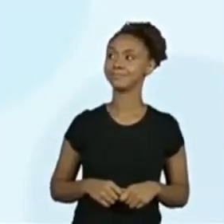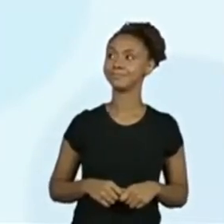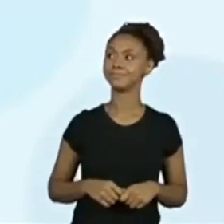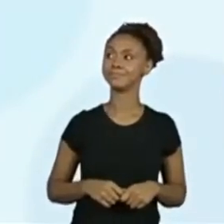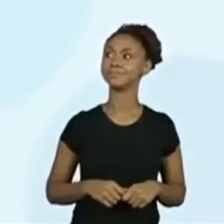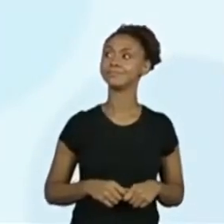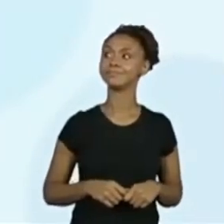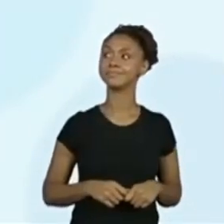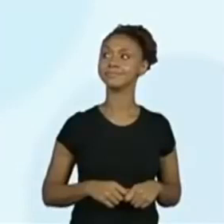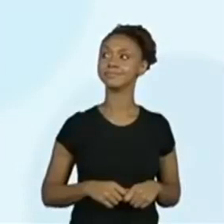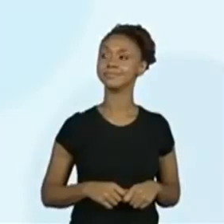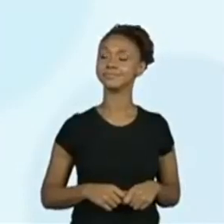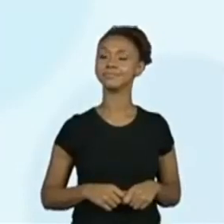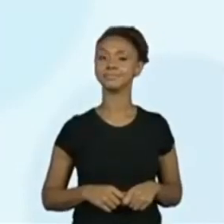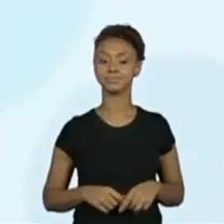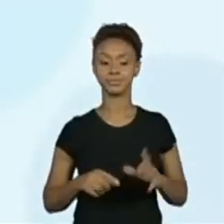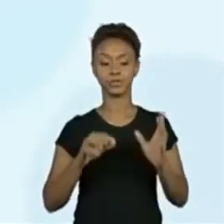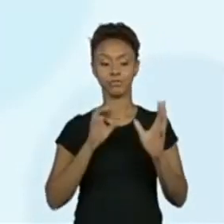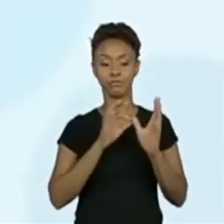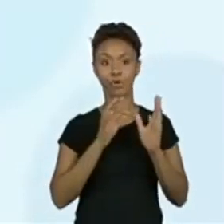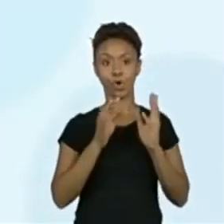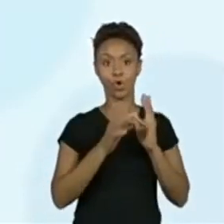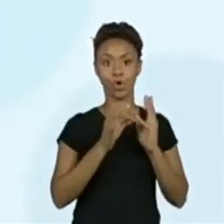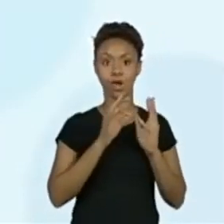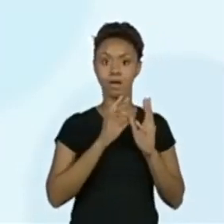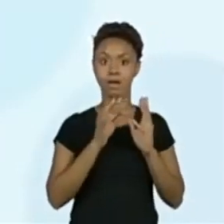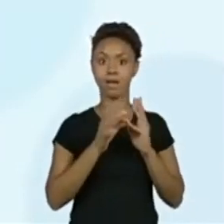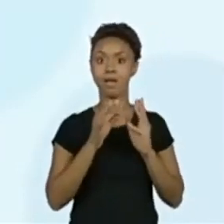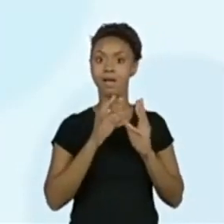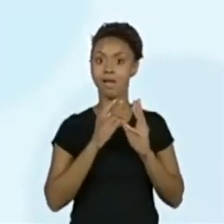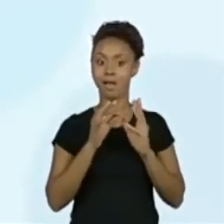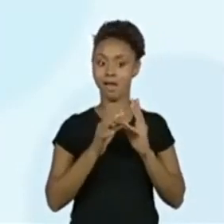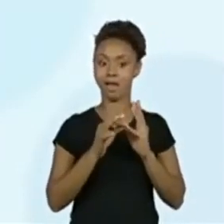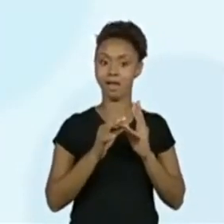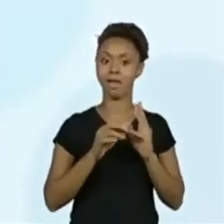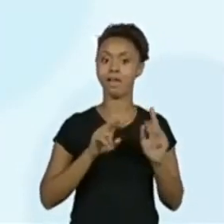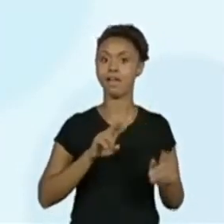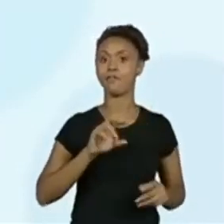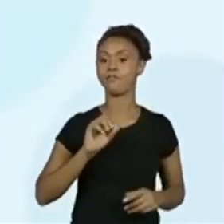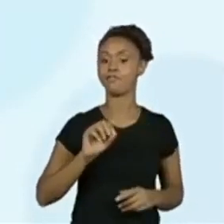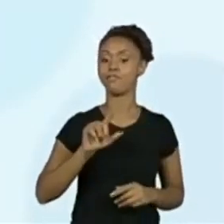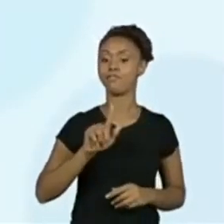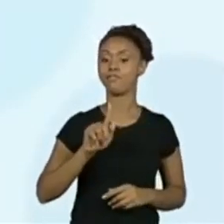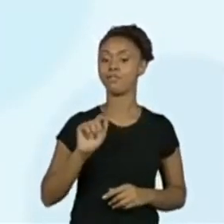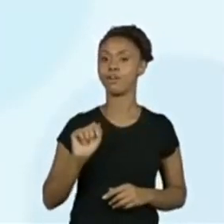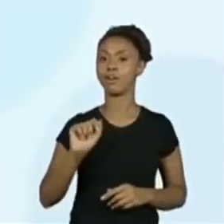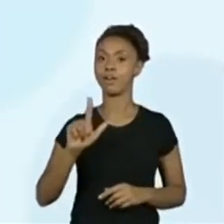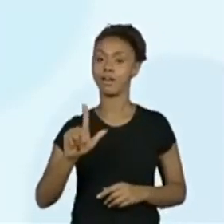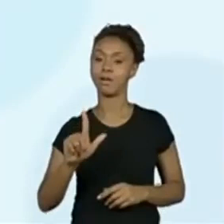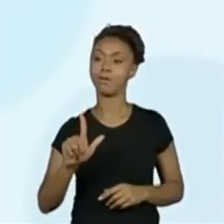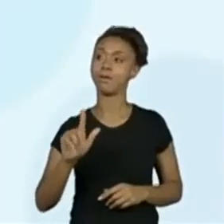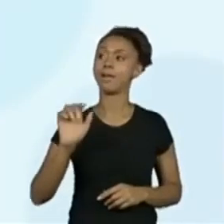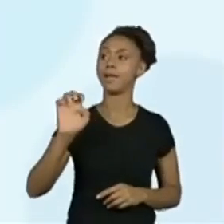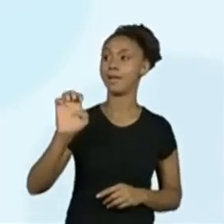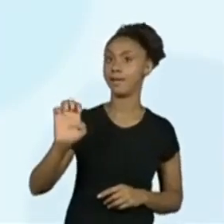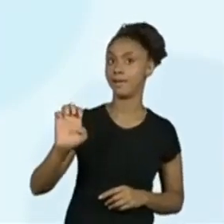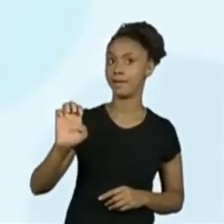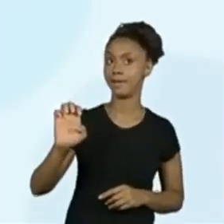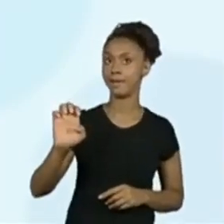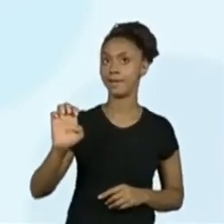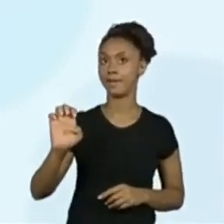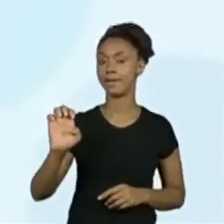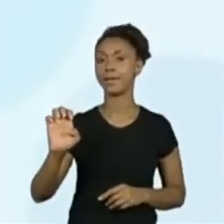vogais, que foi uma contribuição deles também. Vogais. E. E. E.